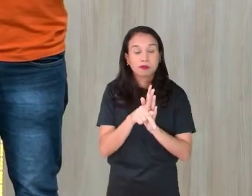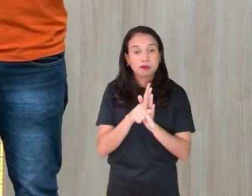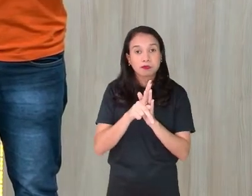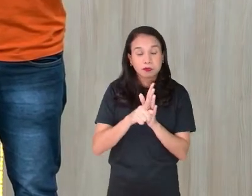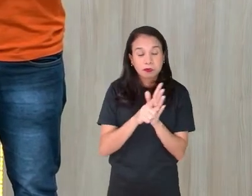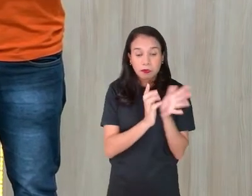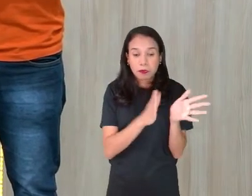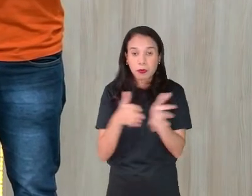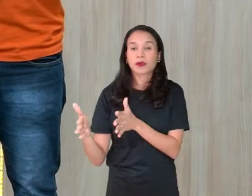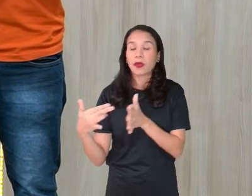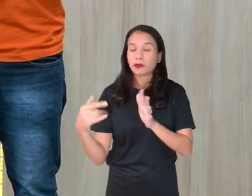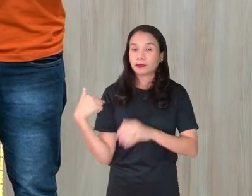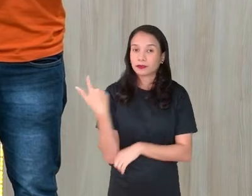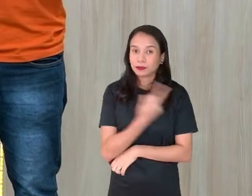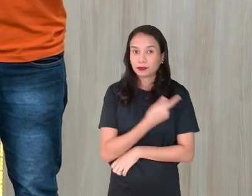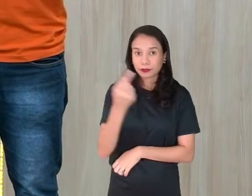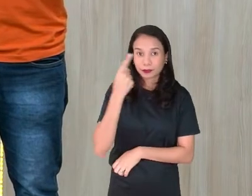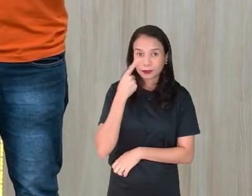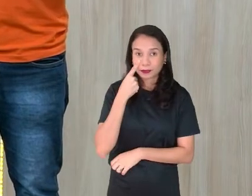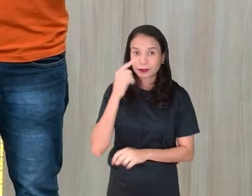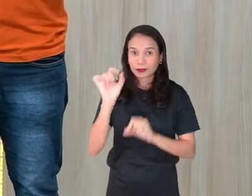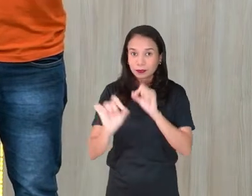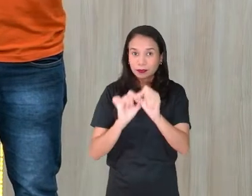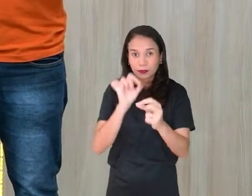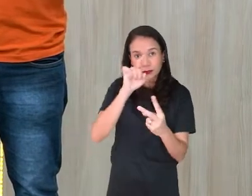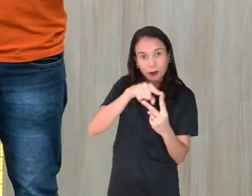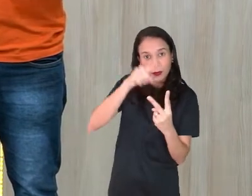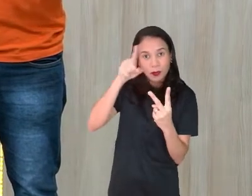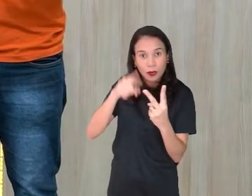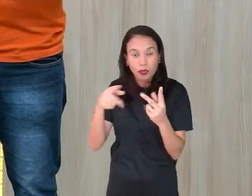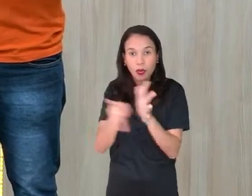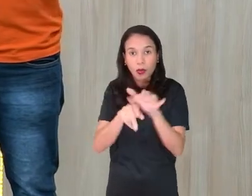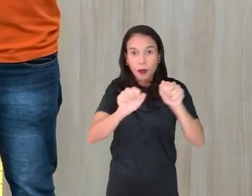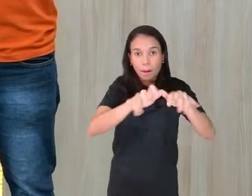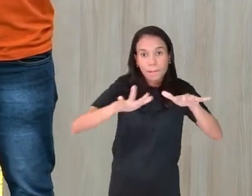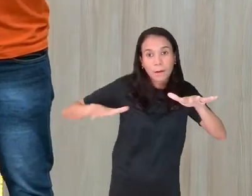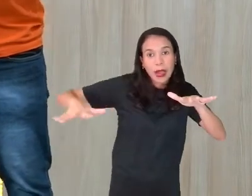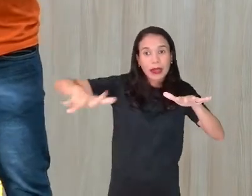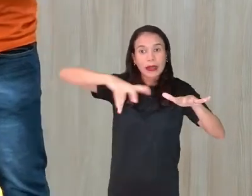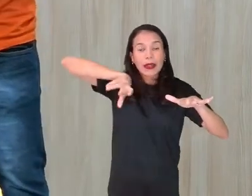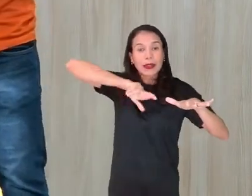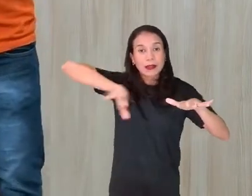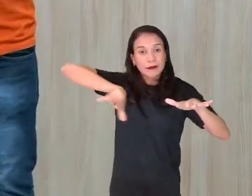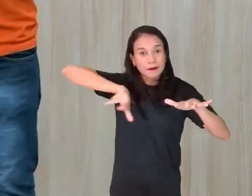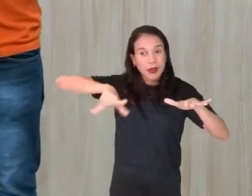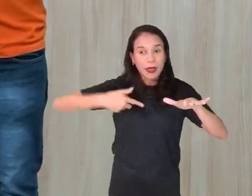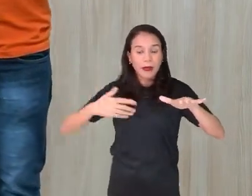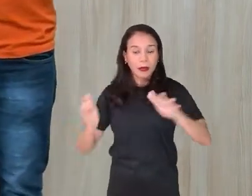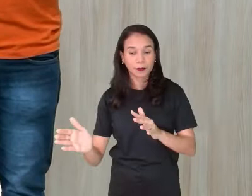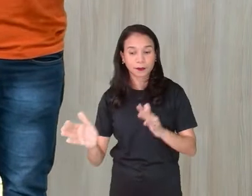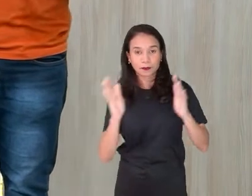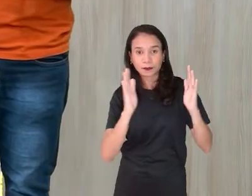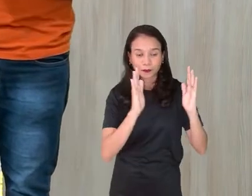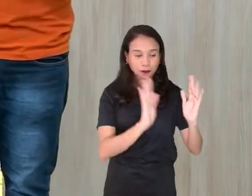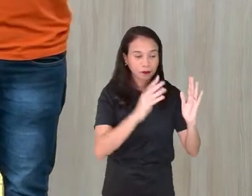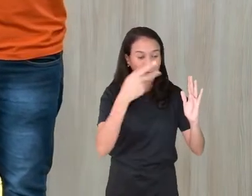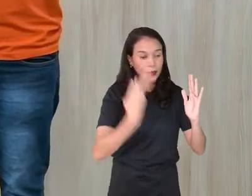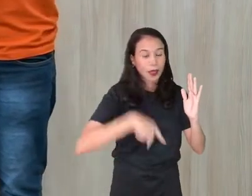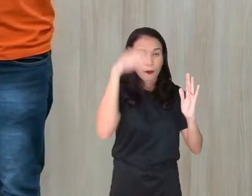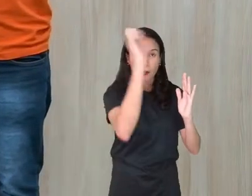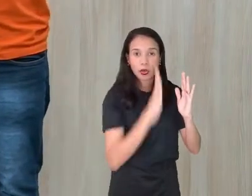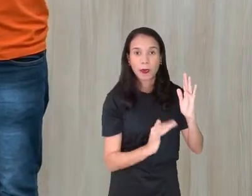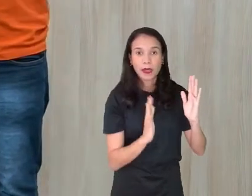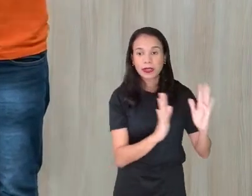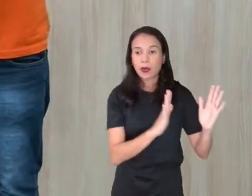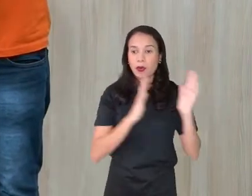né? Então vamos observar aqui duas planícies diferentes. Uma planície vai ser aqui no Brasil e